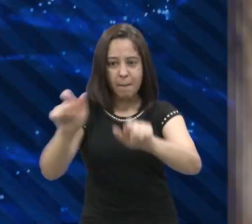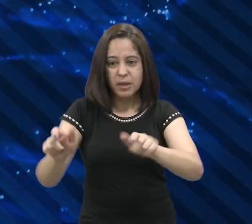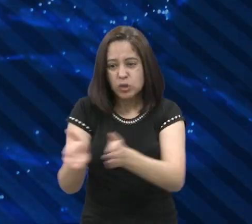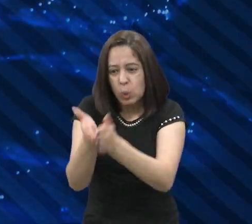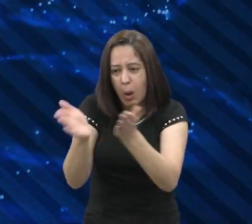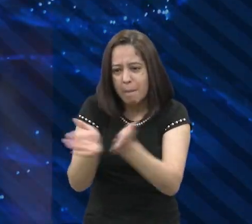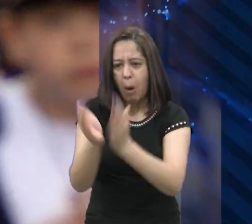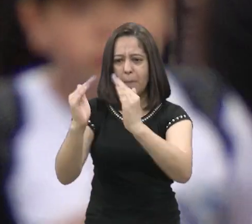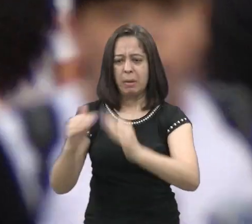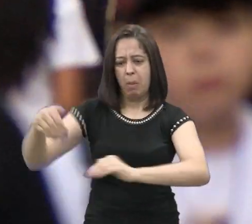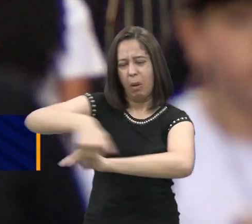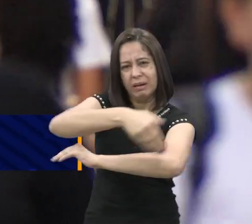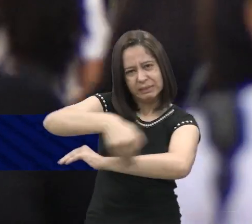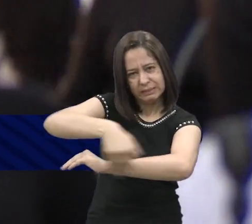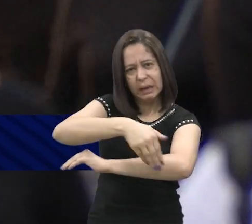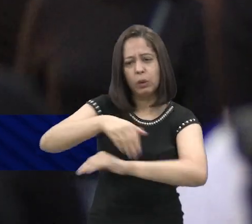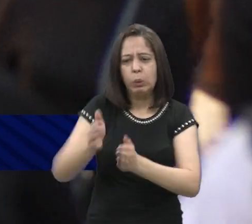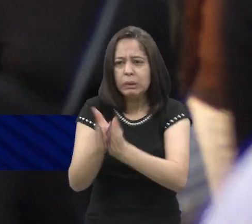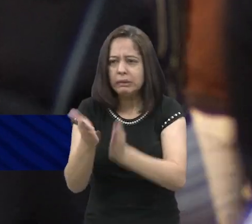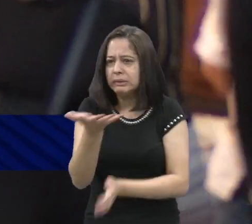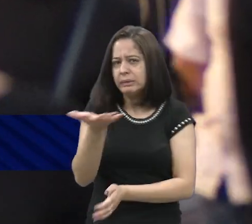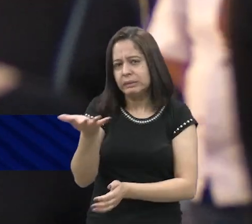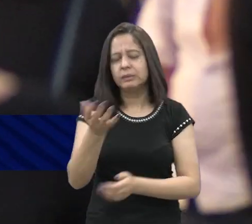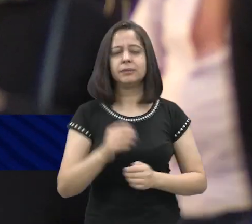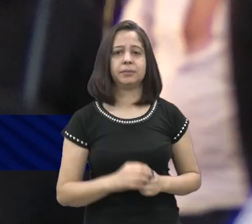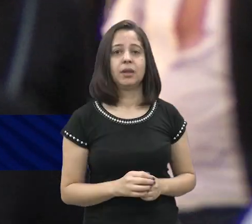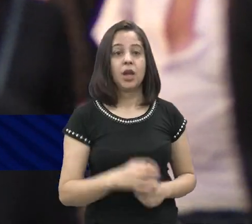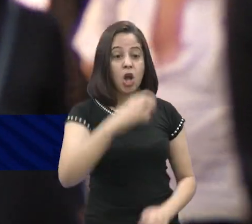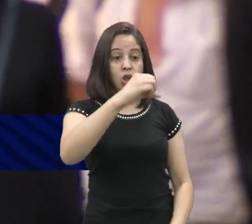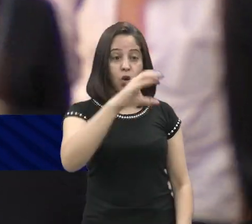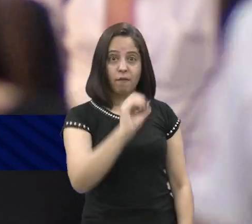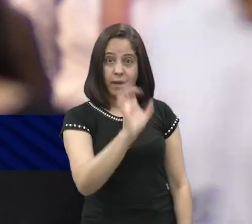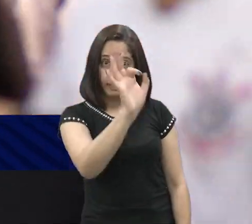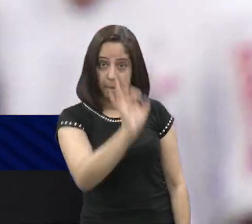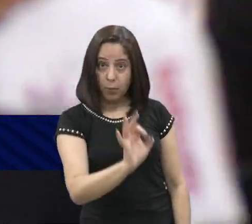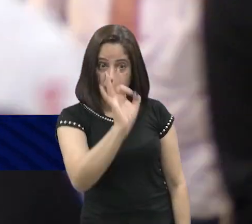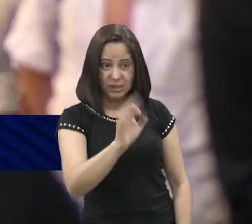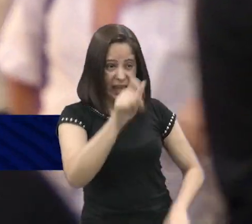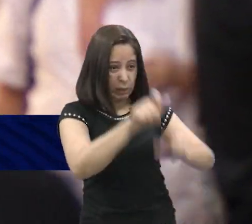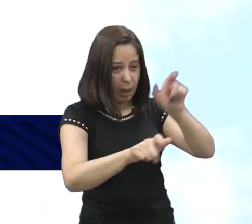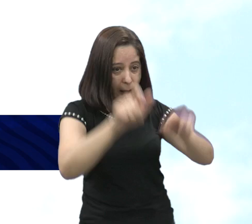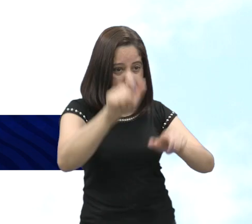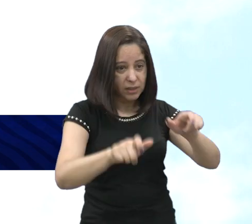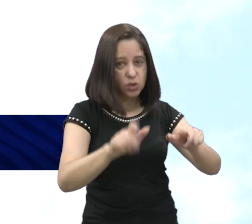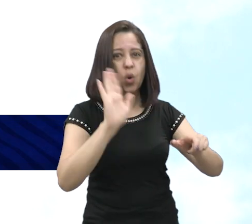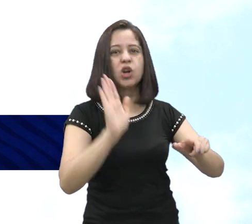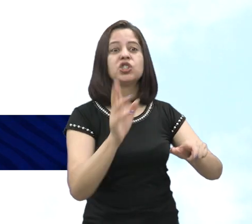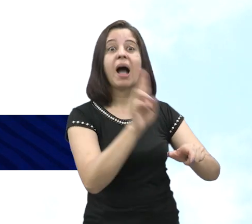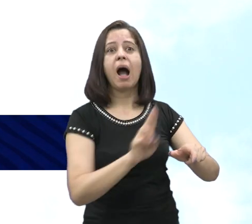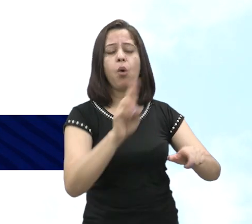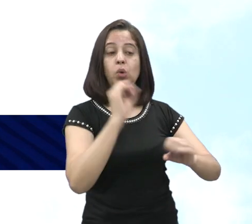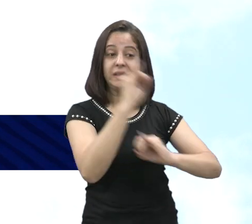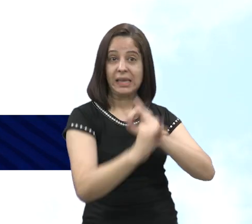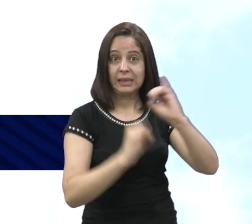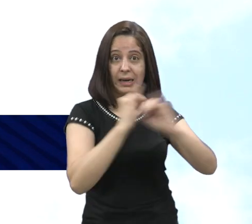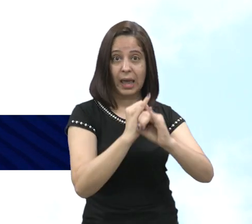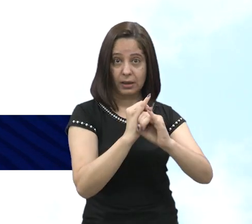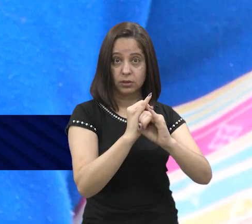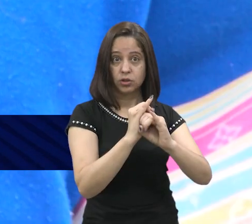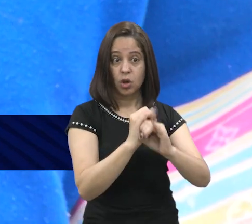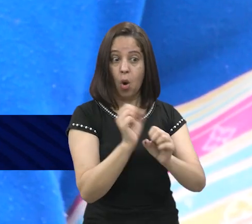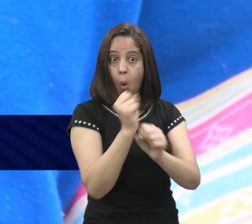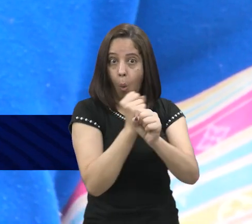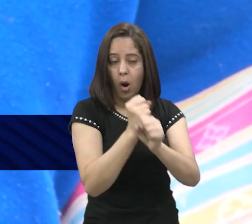rua. Pesquisa mostra que quase 90% dos brasileiros utilizaram a internet em